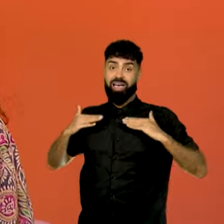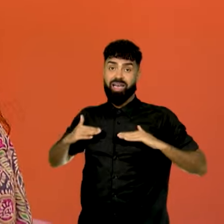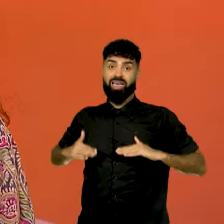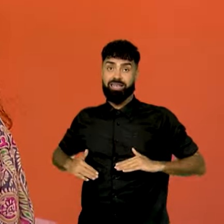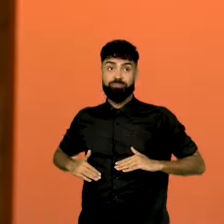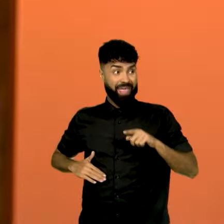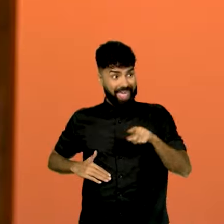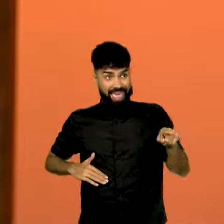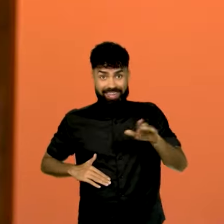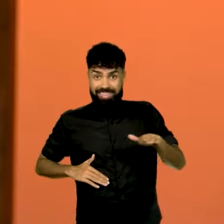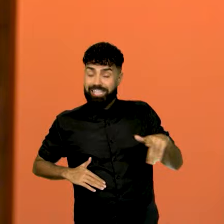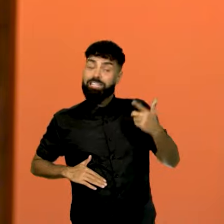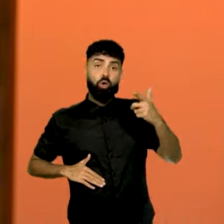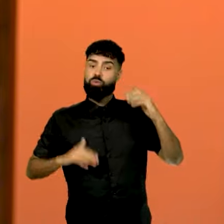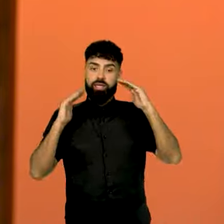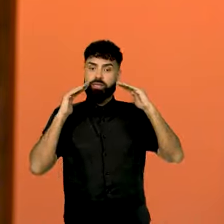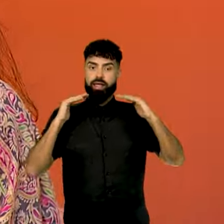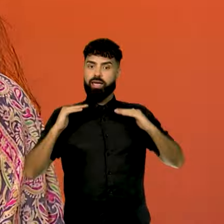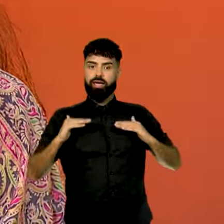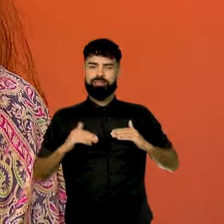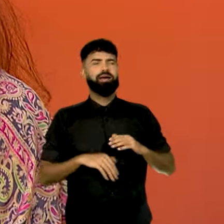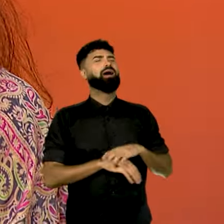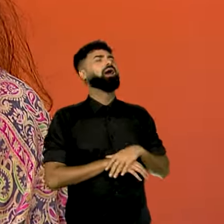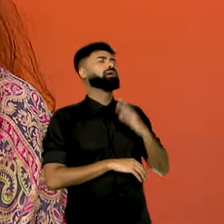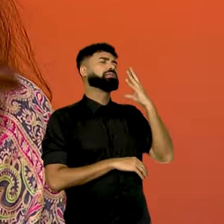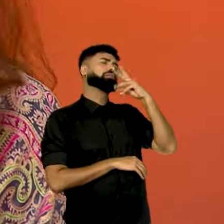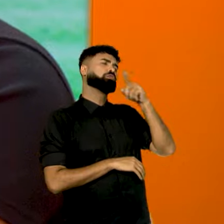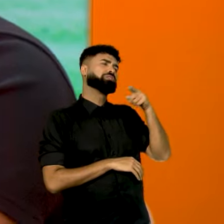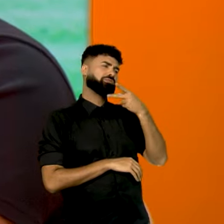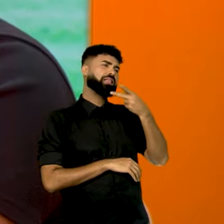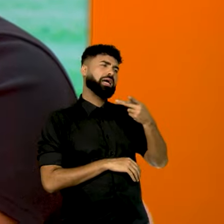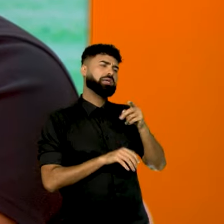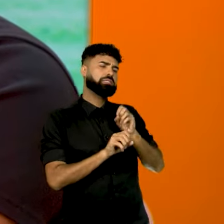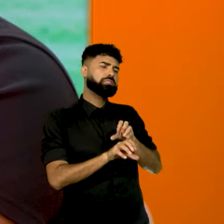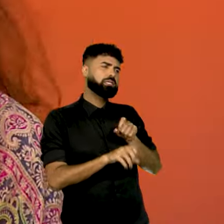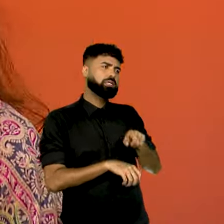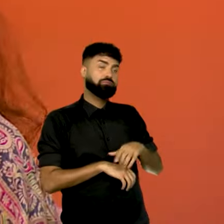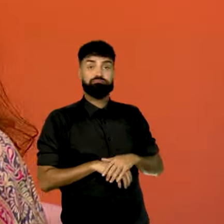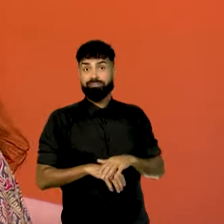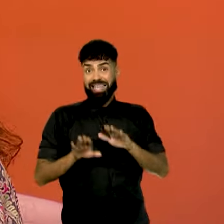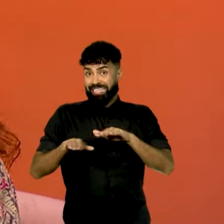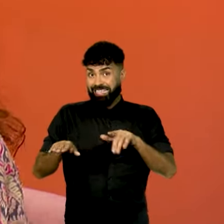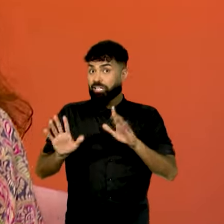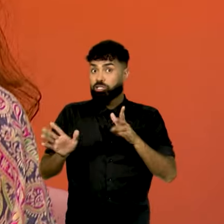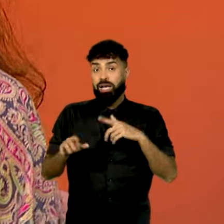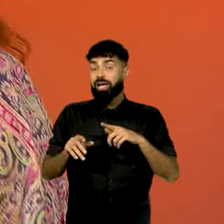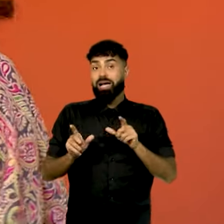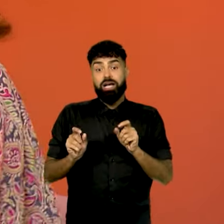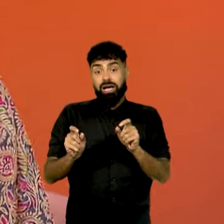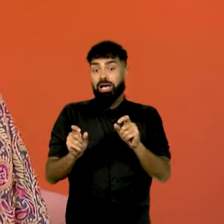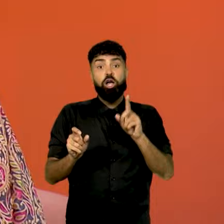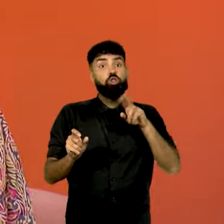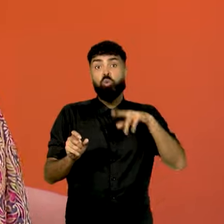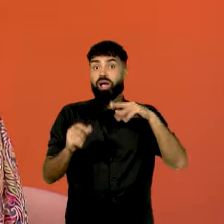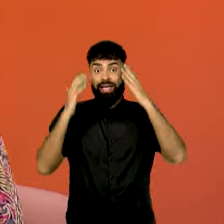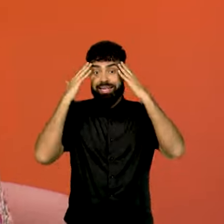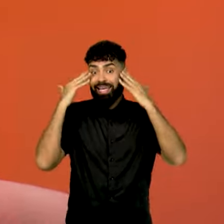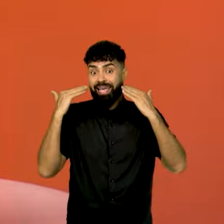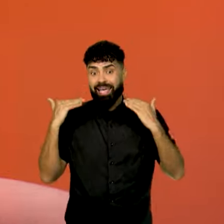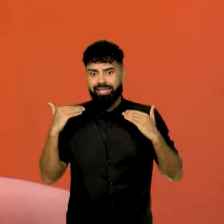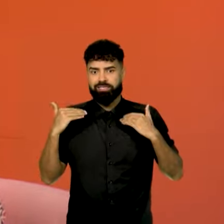o cabelo não cresce. É, lindo, Flavinha, exatamente. Entendeu? Essas crianças, o cabelo não vai crescer nunca, filha. Um cabelo